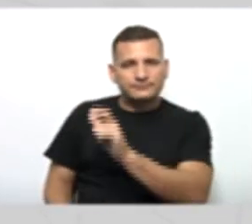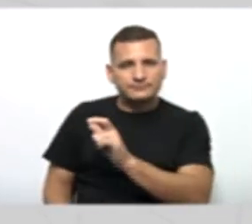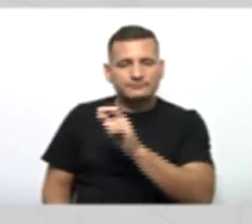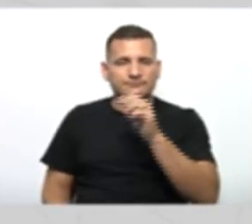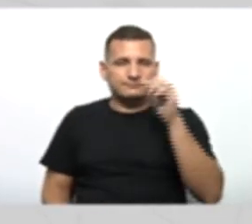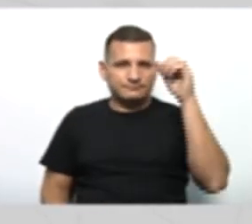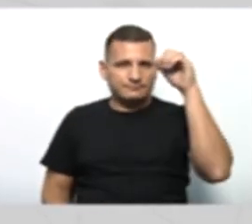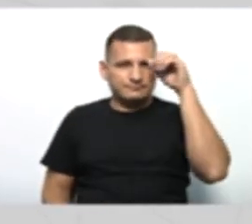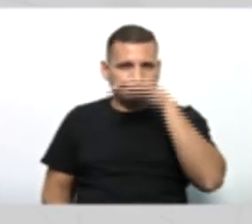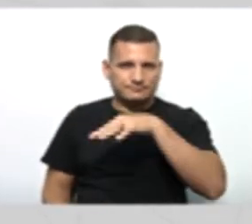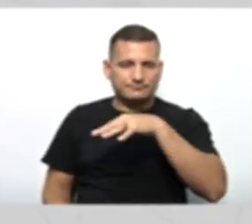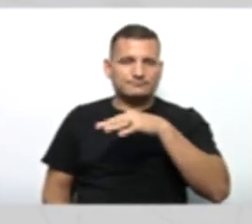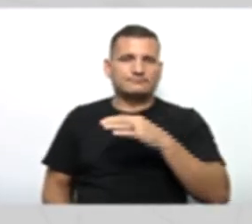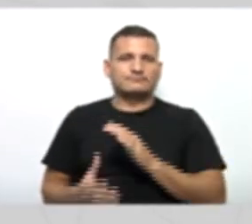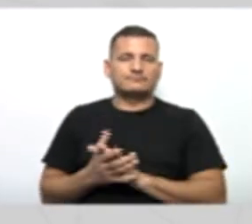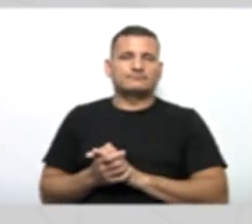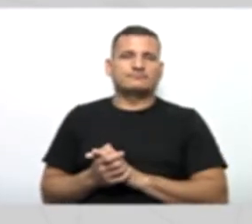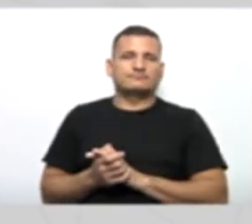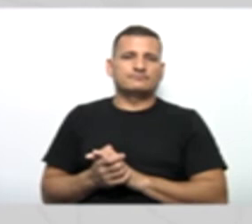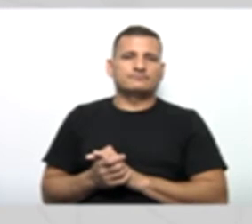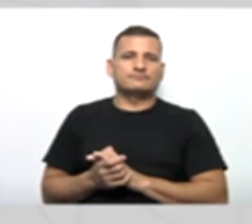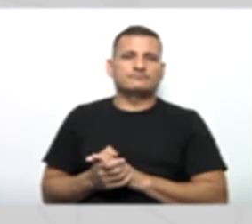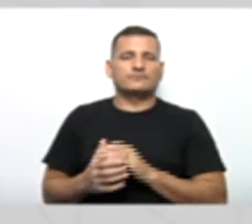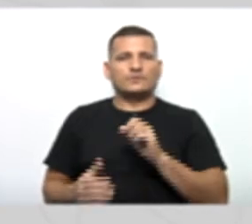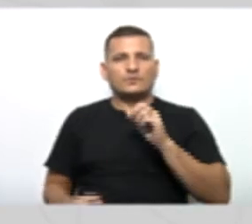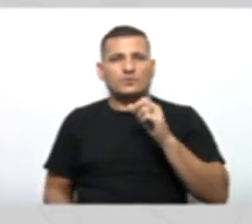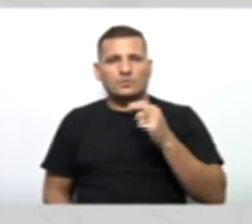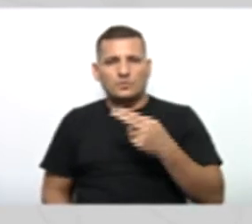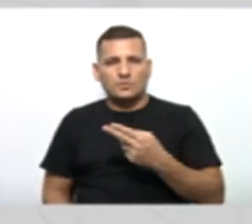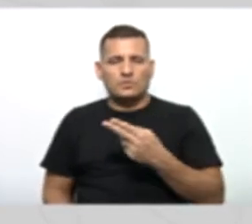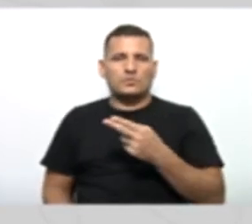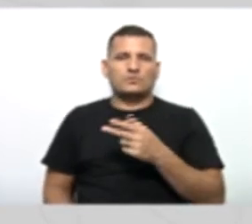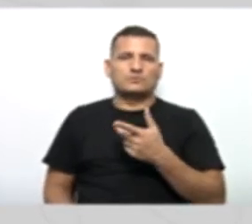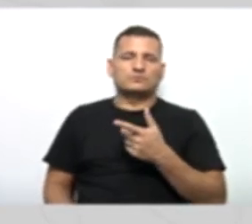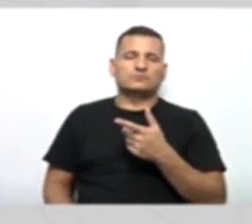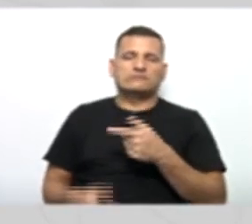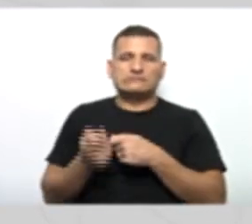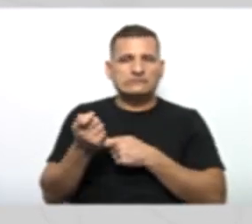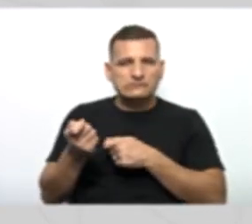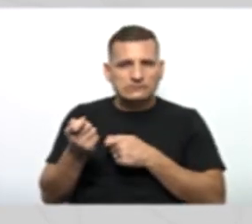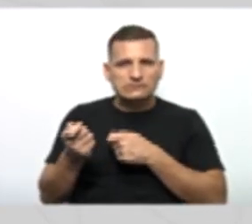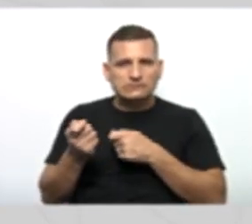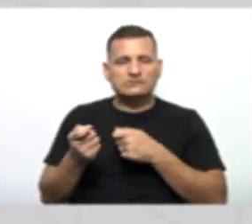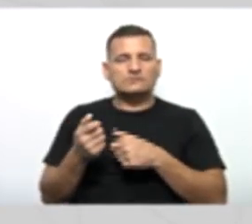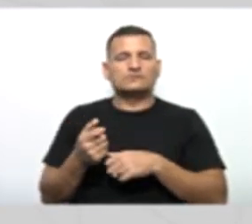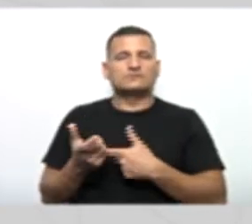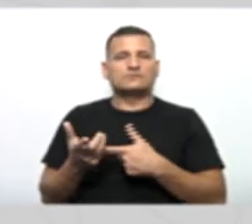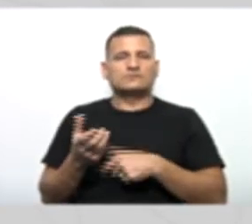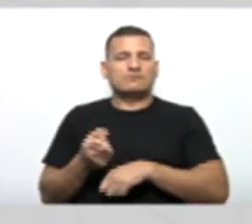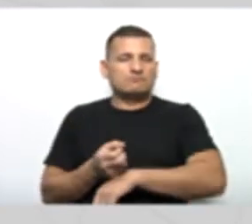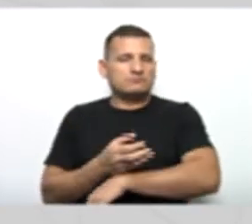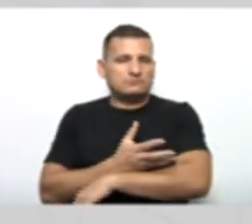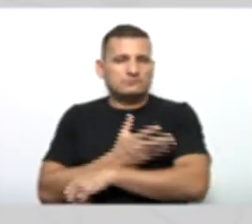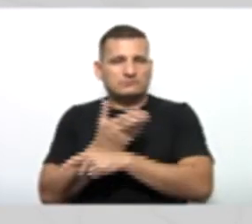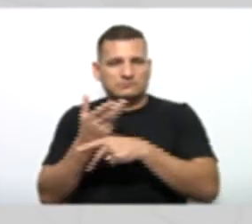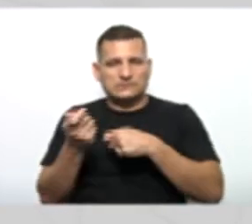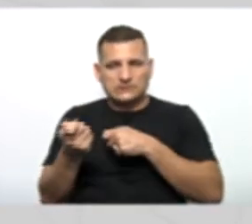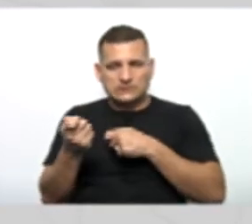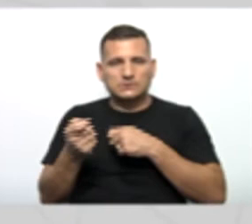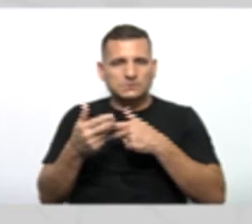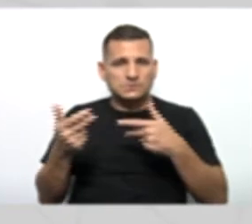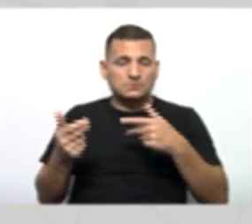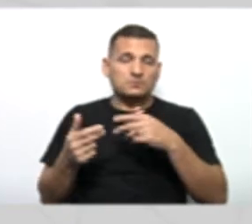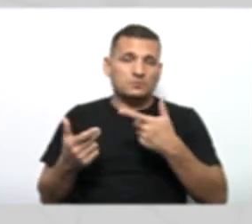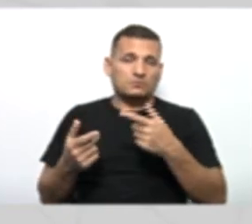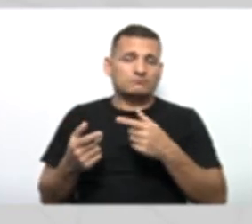a chantagem emocional agressão verbal né isso é contra todos aqueles